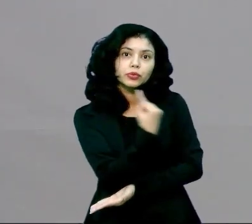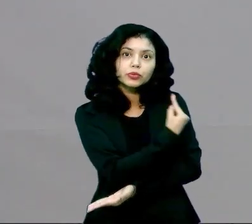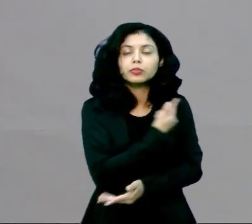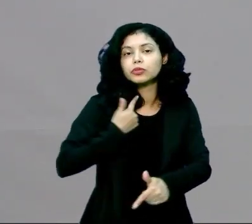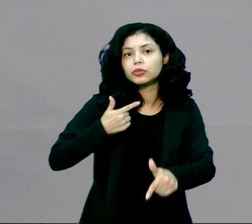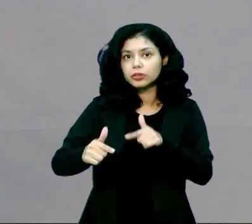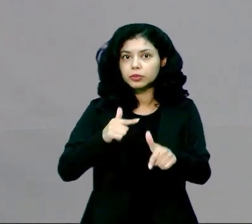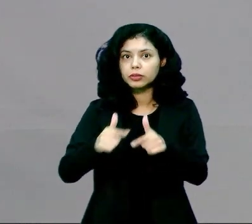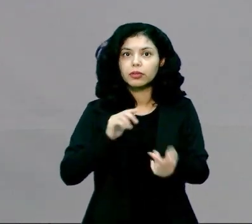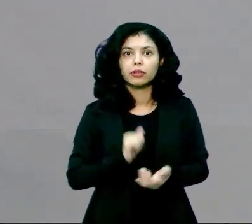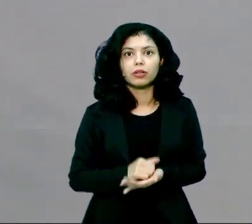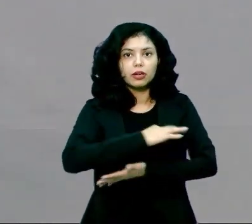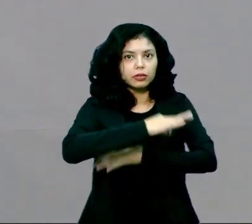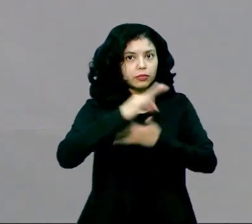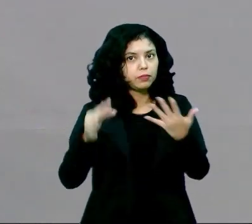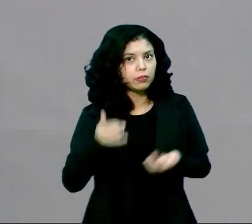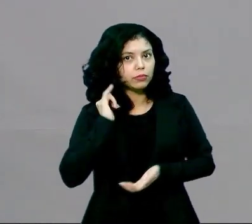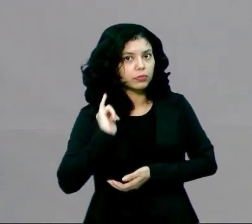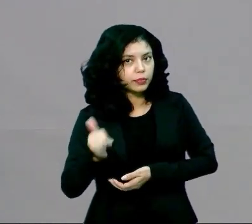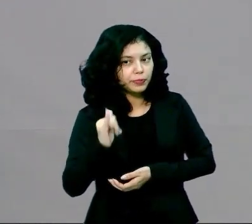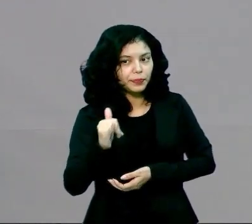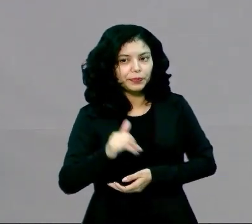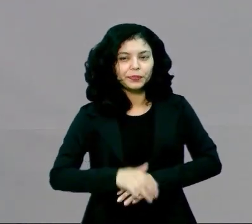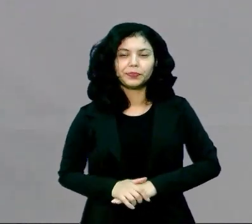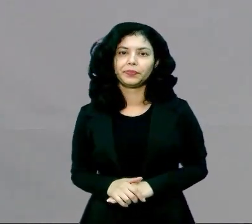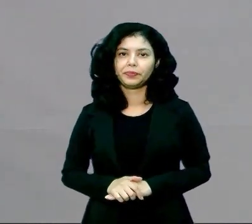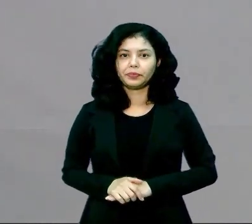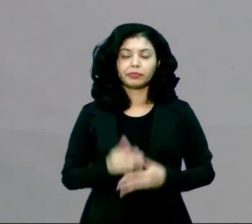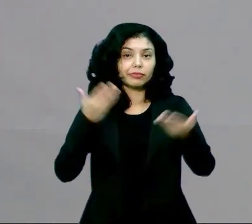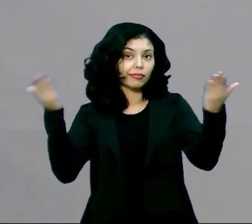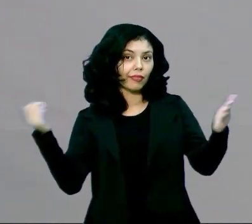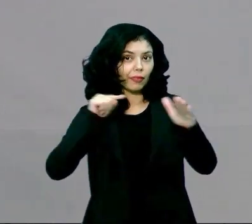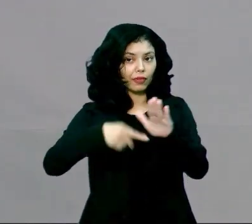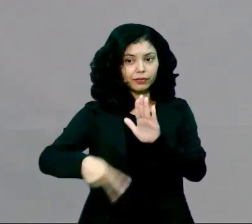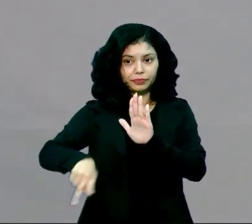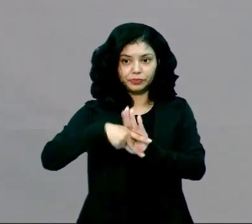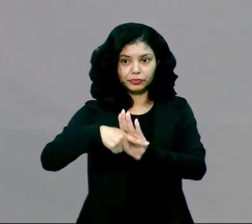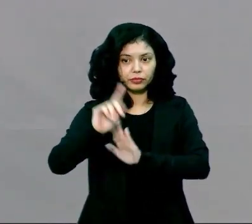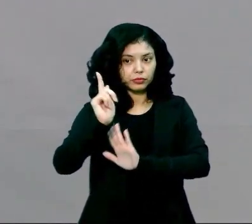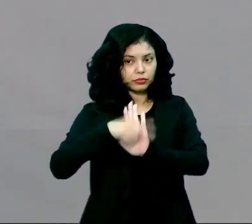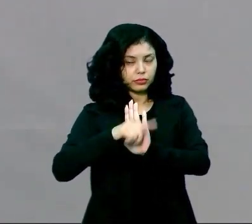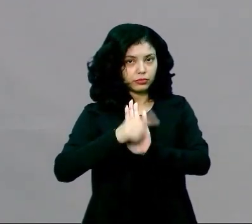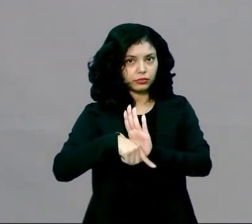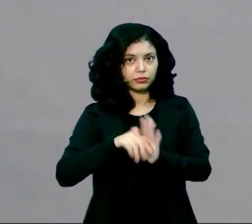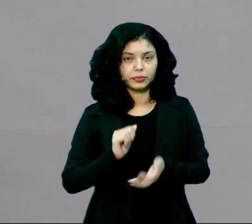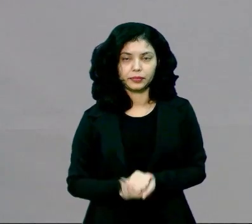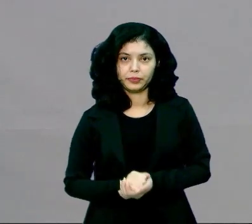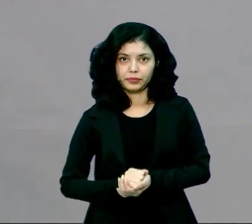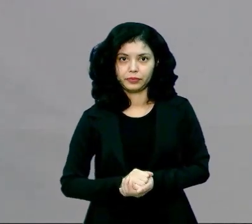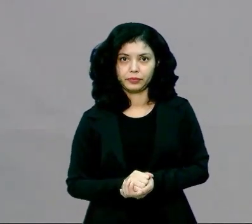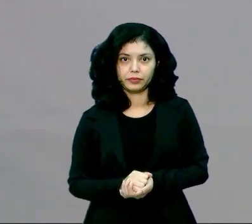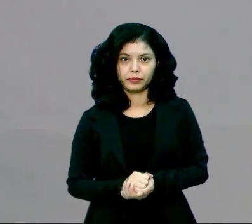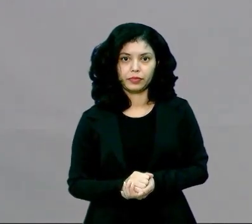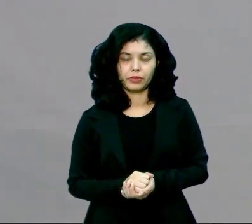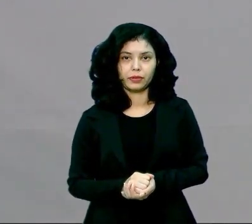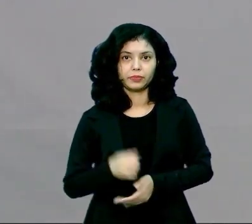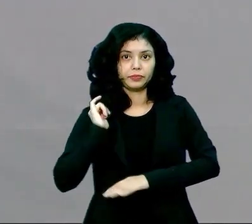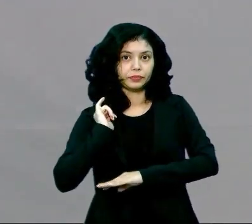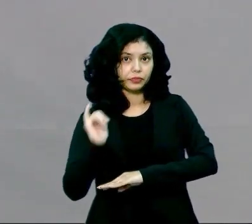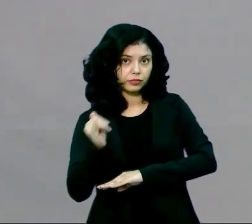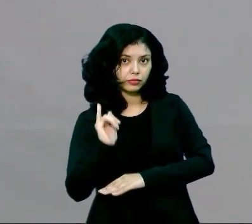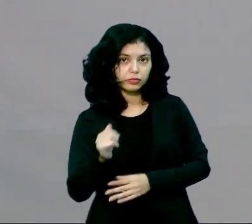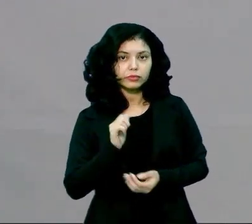vamos trabalhar com a tipologia narrativa, né? Então dentro do gênero, do tipo narrativo, a gente